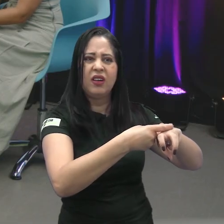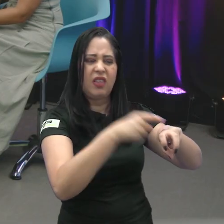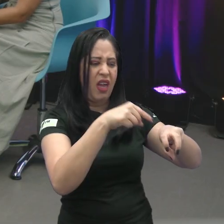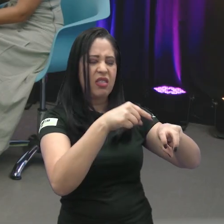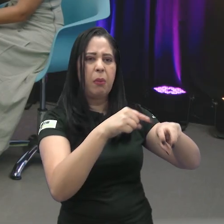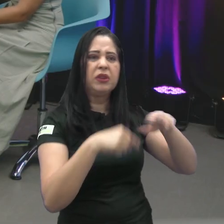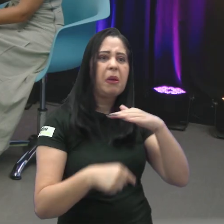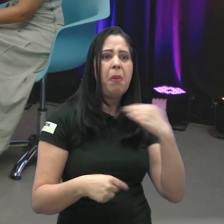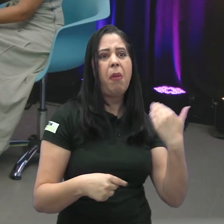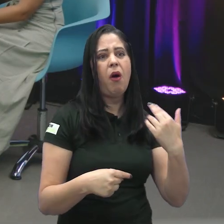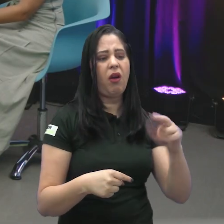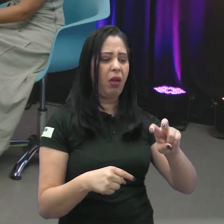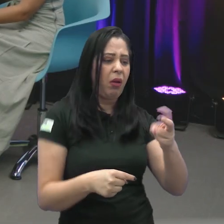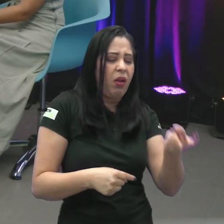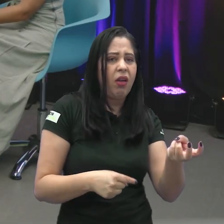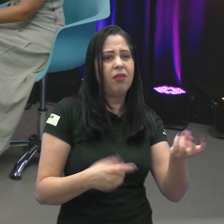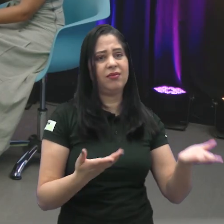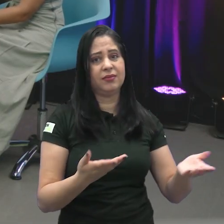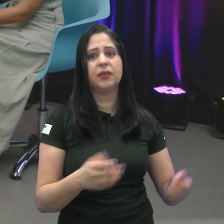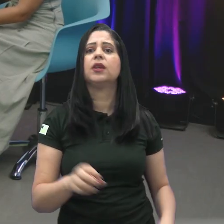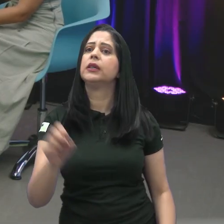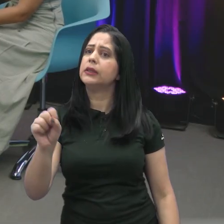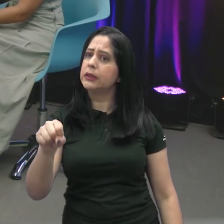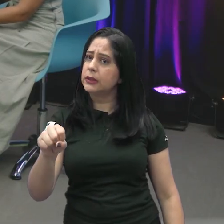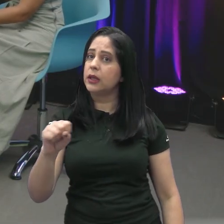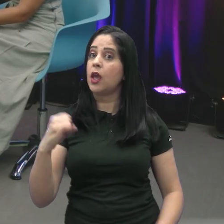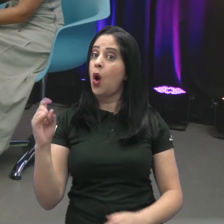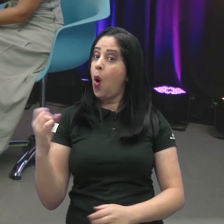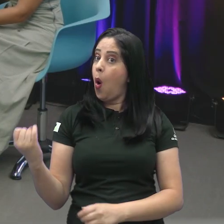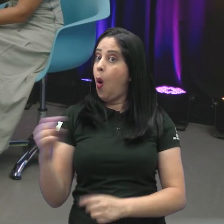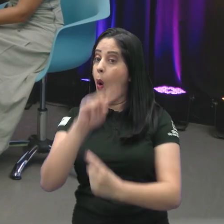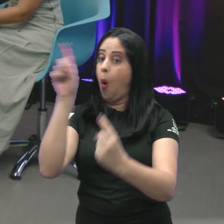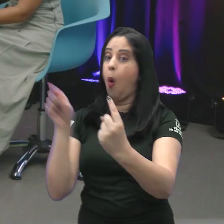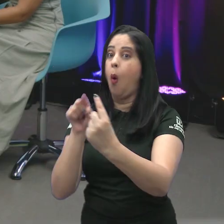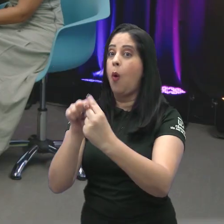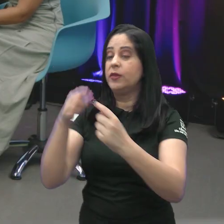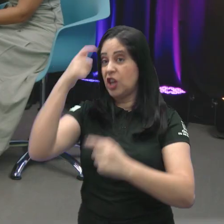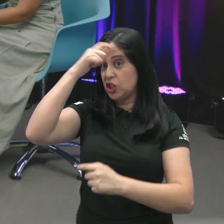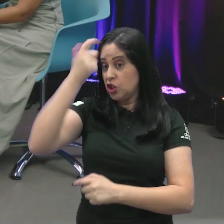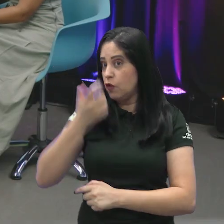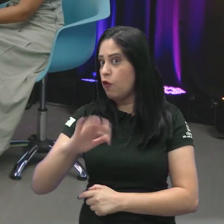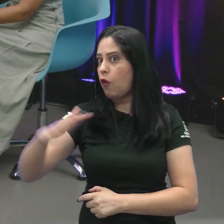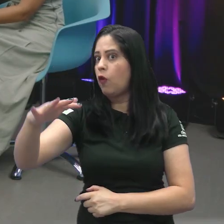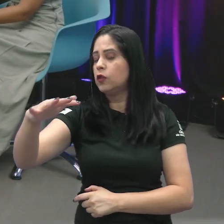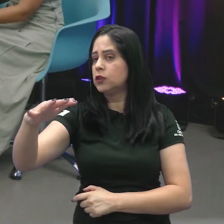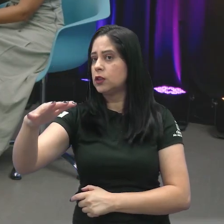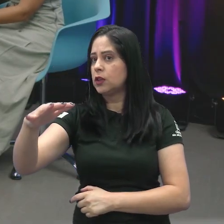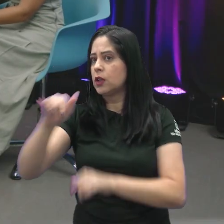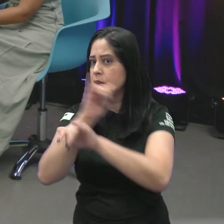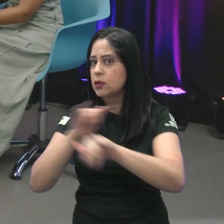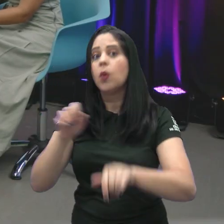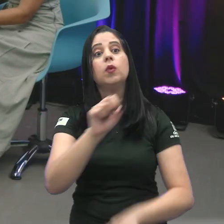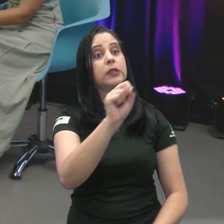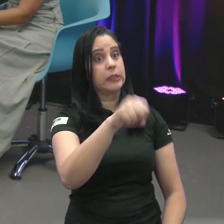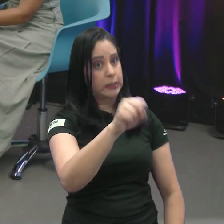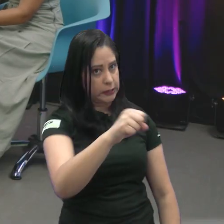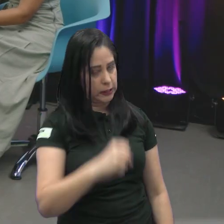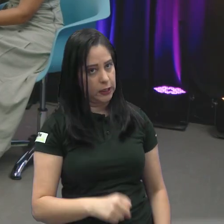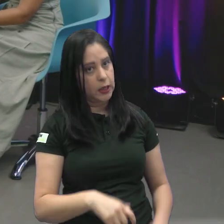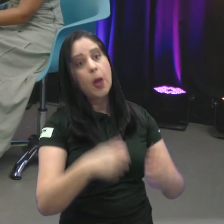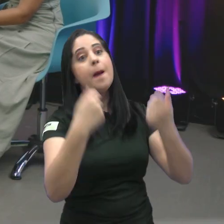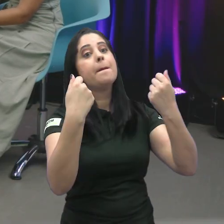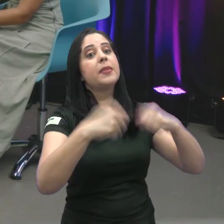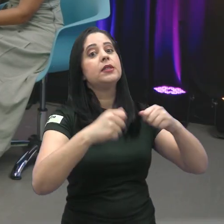feia. E o objetivo do projeto é sempre tentar trazer, então, mais consciência para as pessoas sobre essa responsabilidade no lidar, né? Com... O que